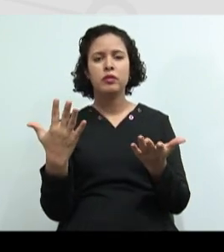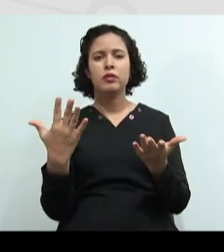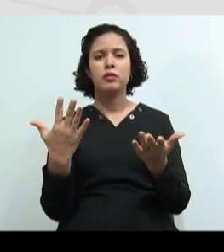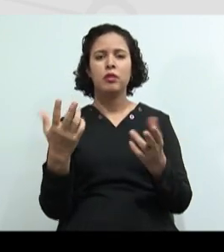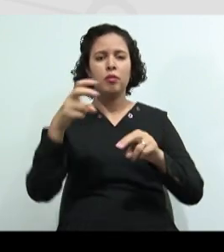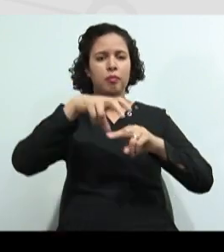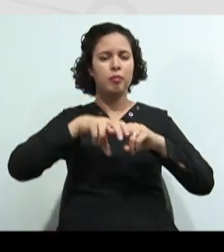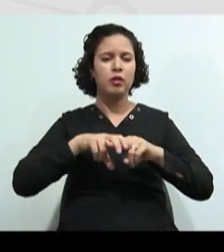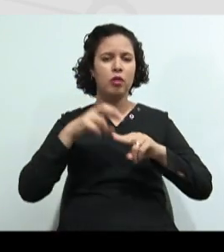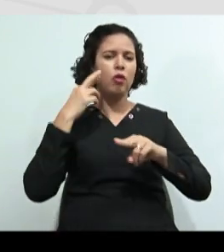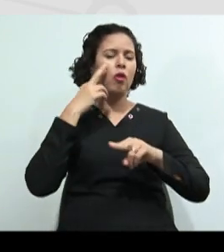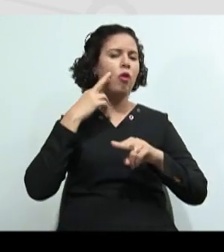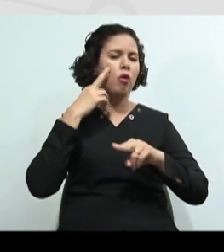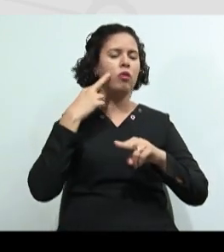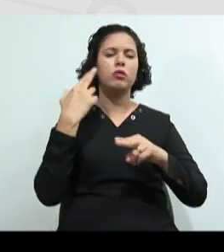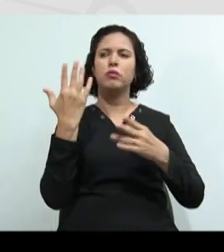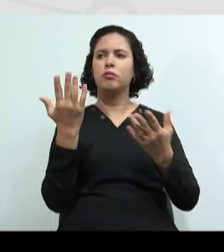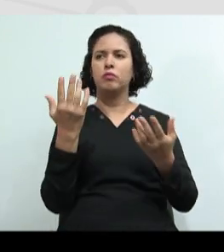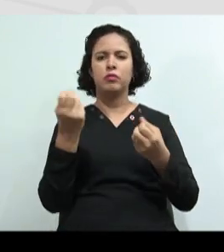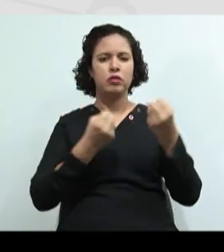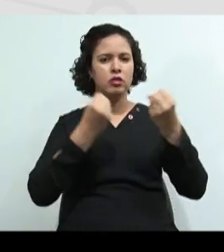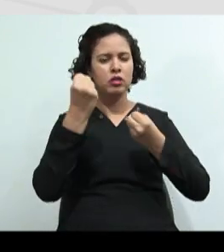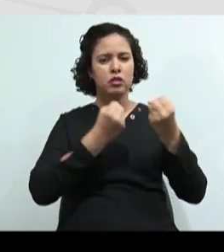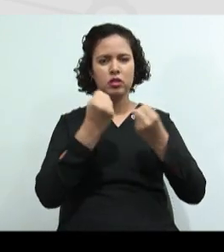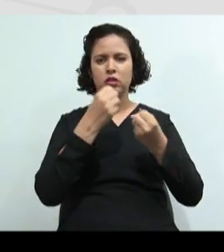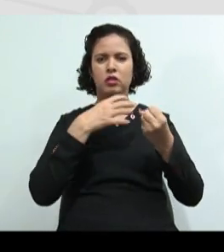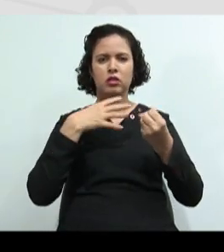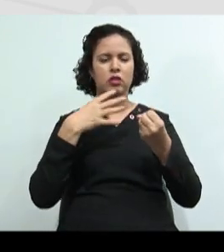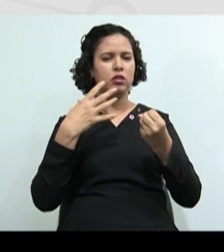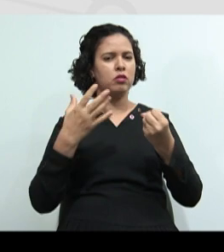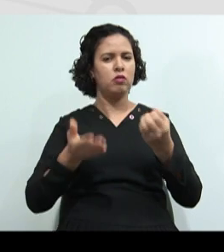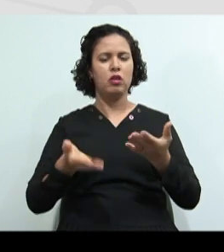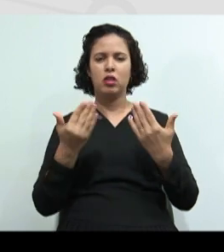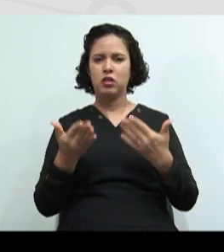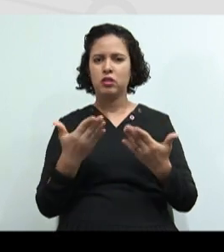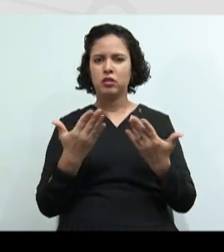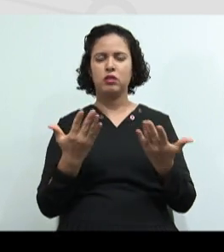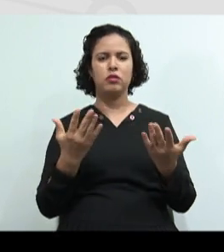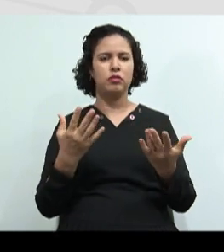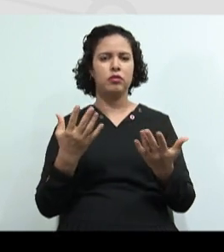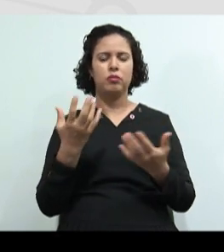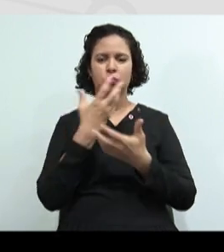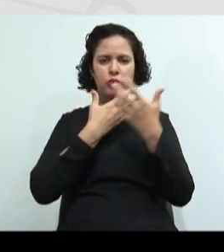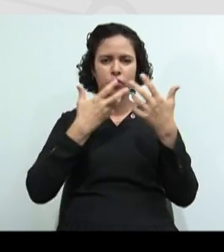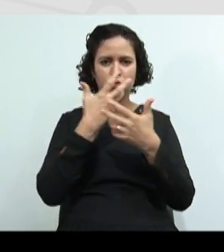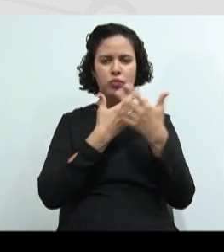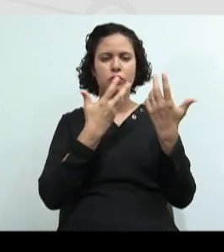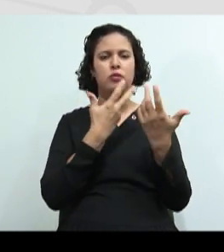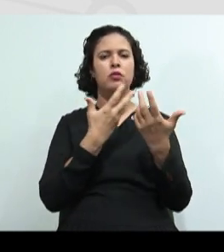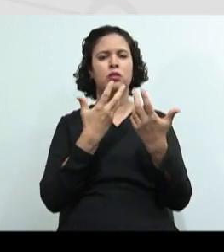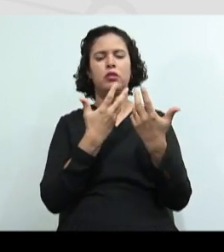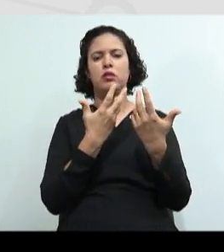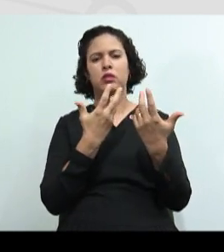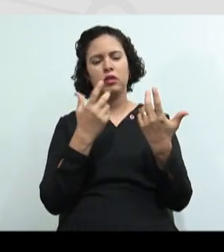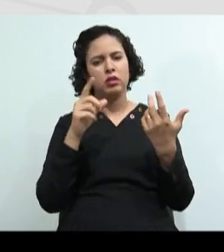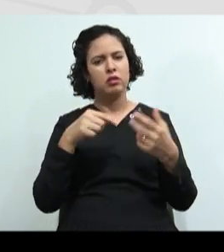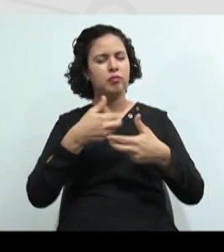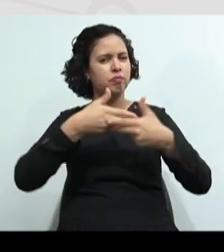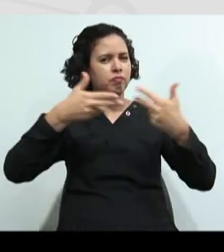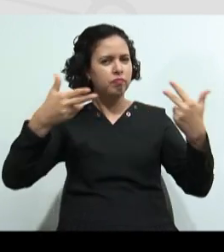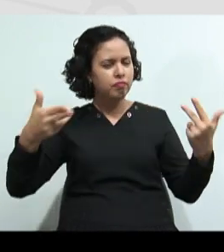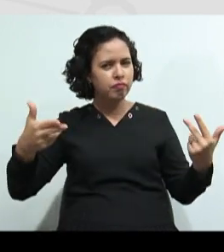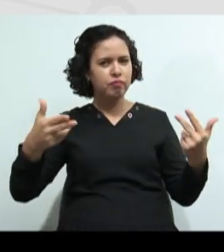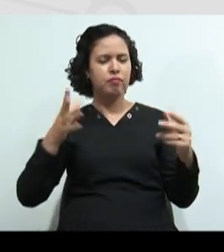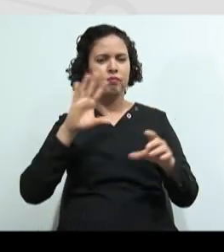de rosa, eu quero, sei lá, direção hidráulica, eu quero aparelho de som com DVD, com câmera de ré, com sensor